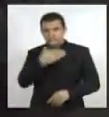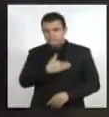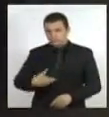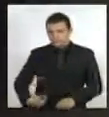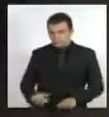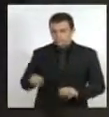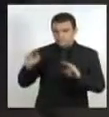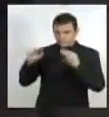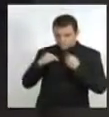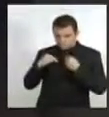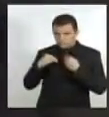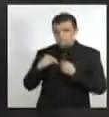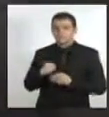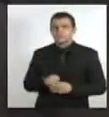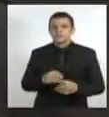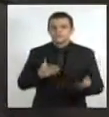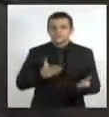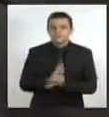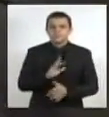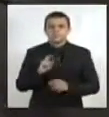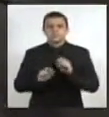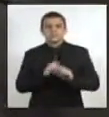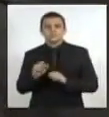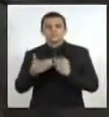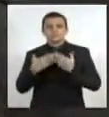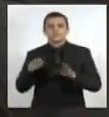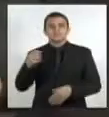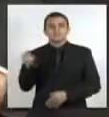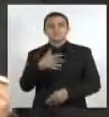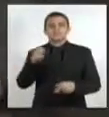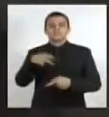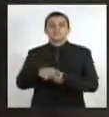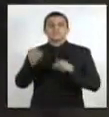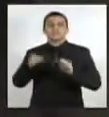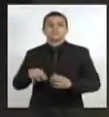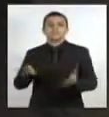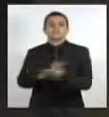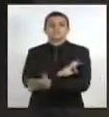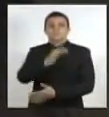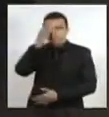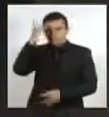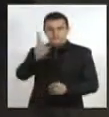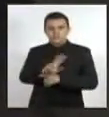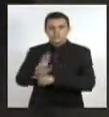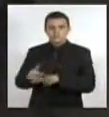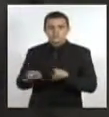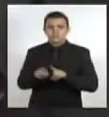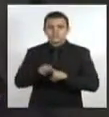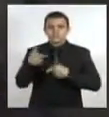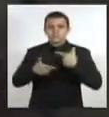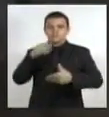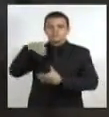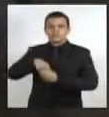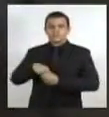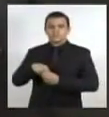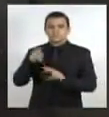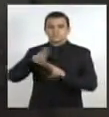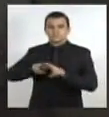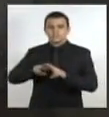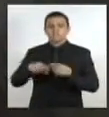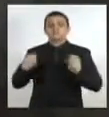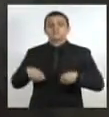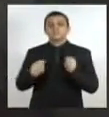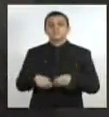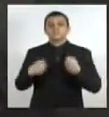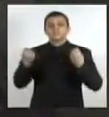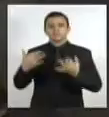Executivo, que abriu novas vagas para contratação, tanto de vigilantes como de agentes penitenciários, e aí tem que se fazer justiça